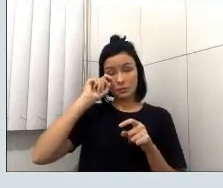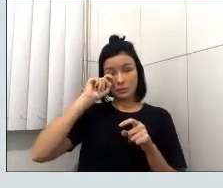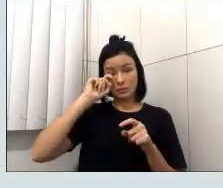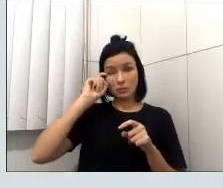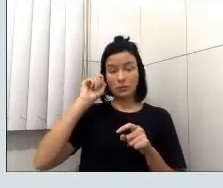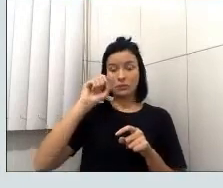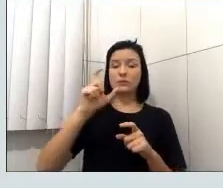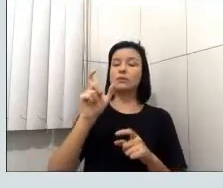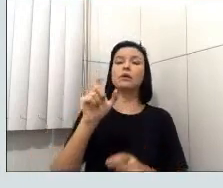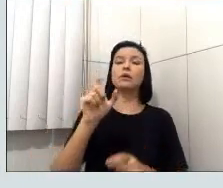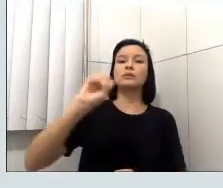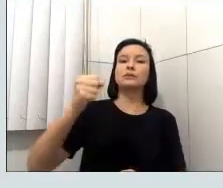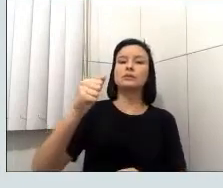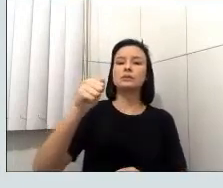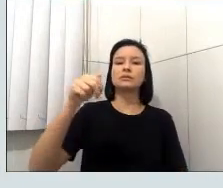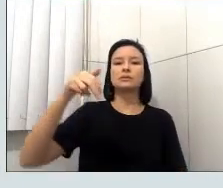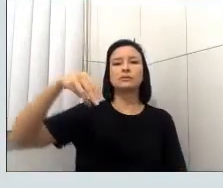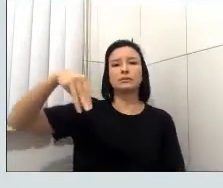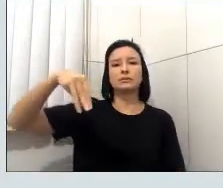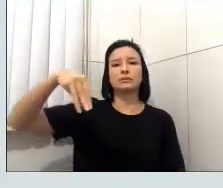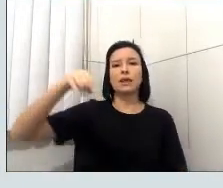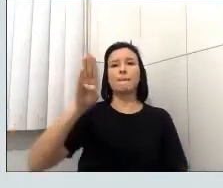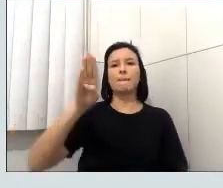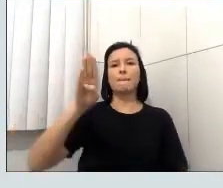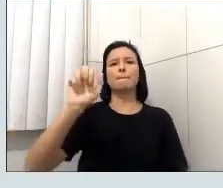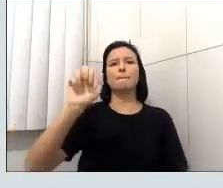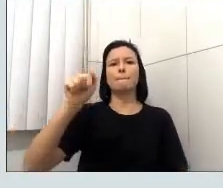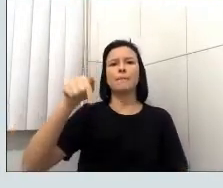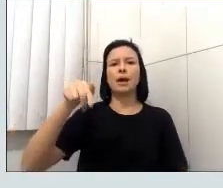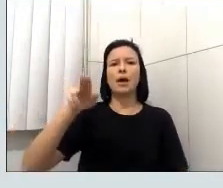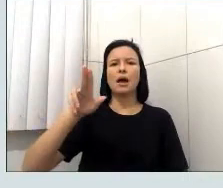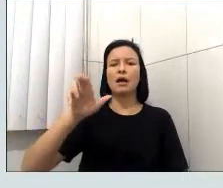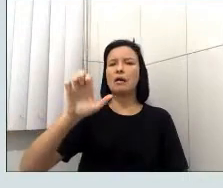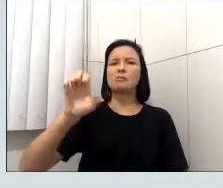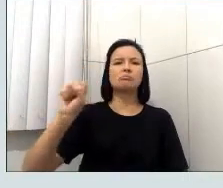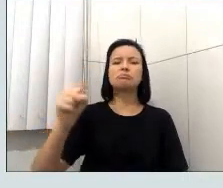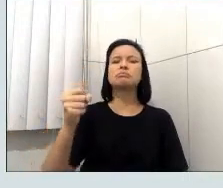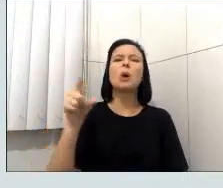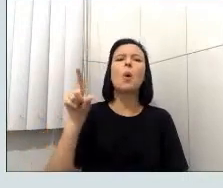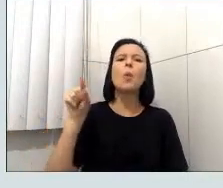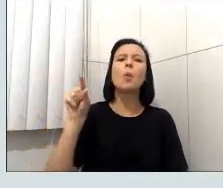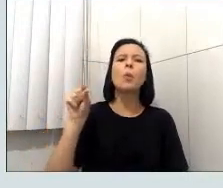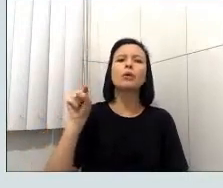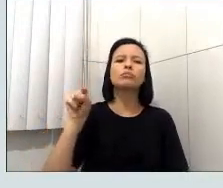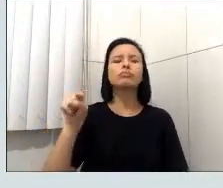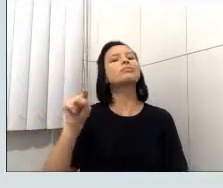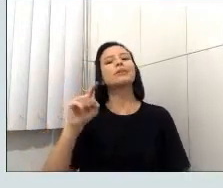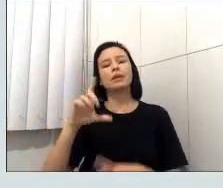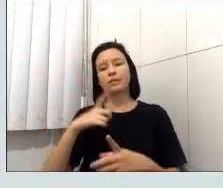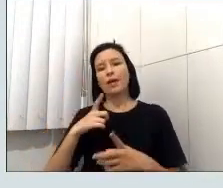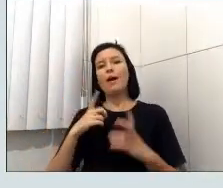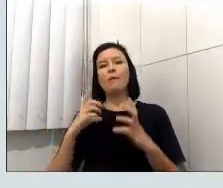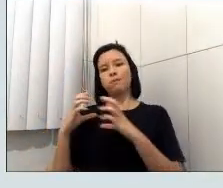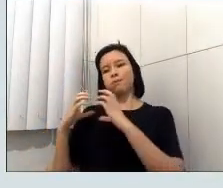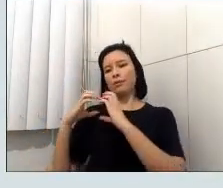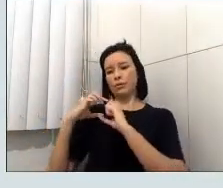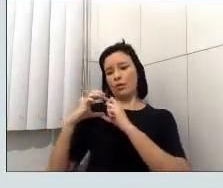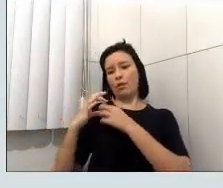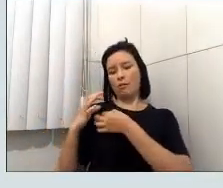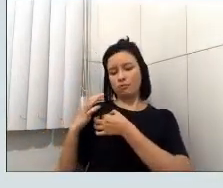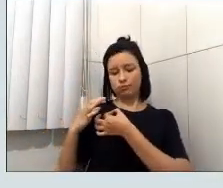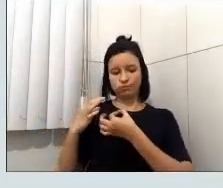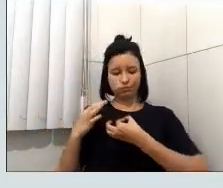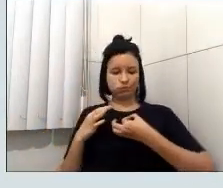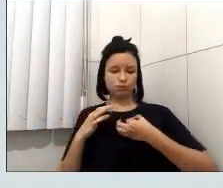uma palavra de origem tupi que vai dizer, que vai se referir a um conjunto de conchas, né, várias conchas juntas, eles chamavam de sambaque.